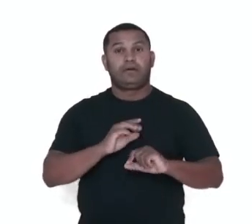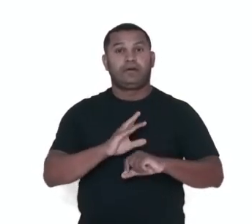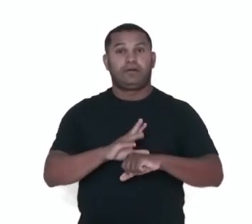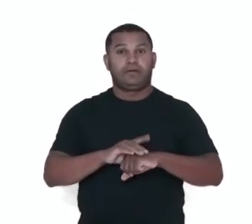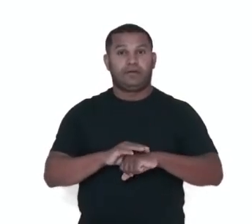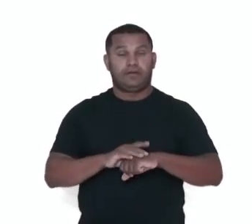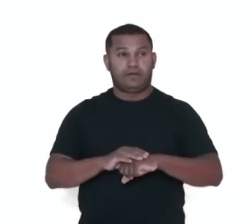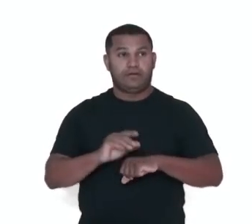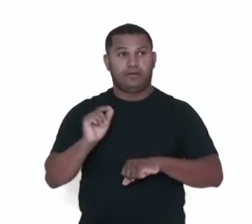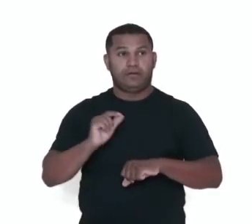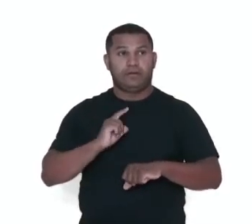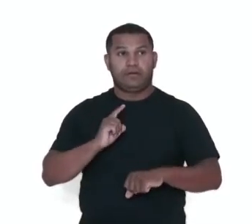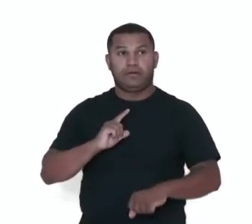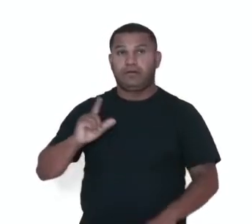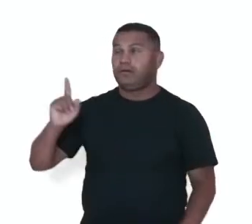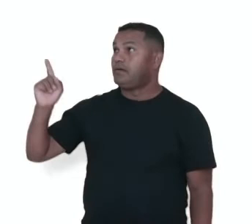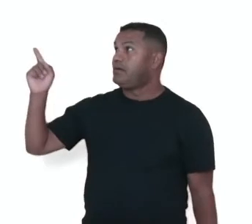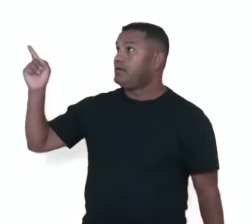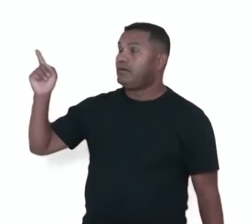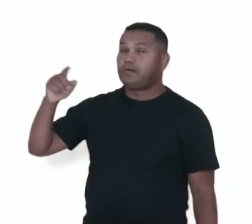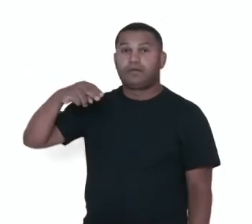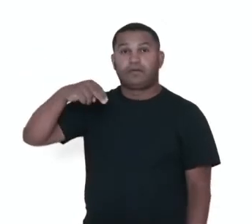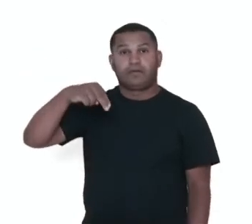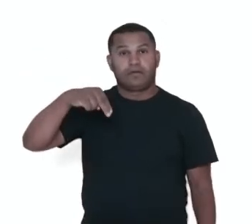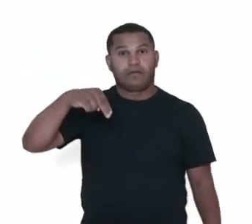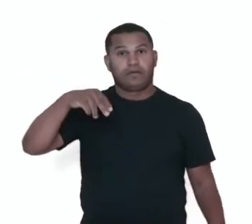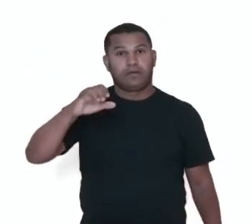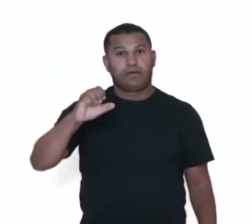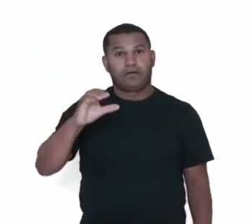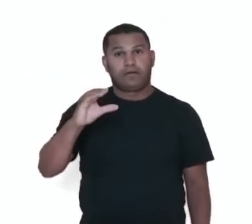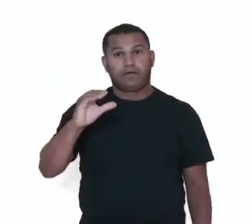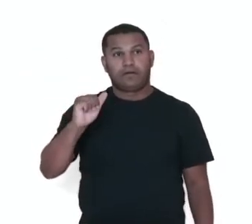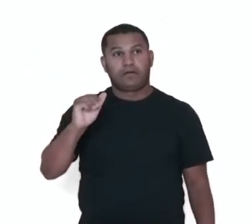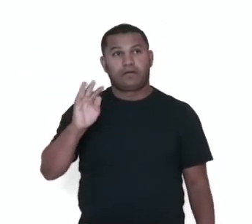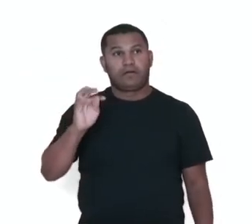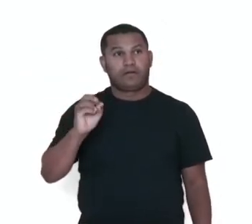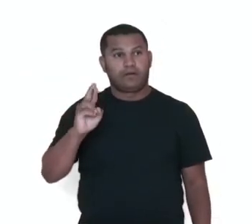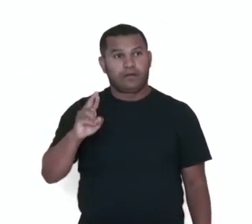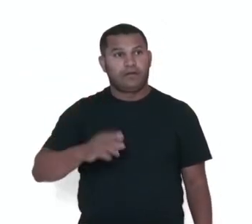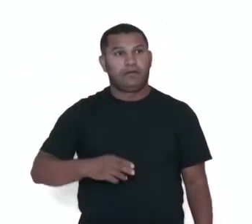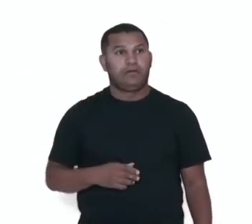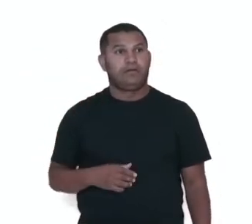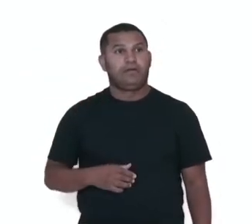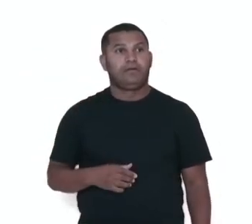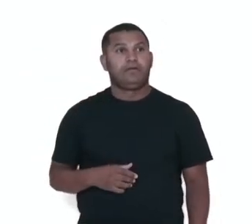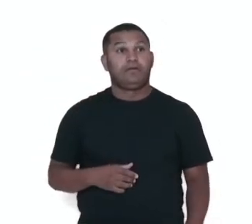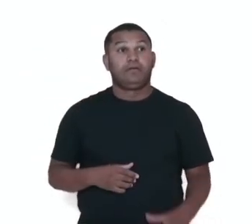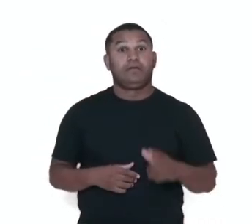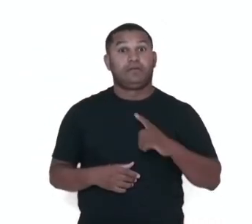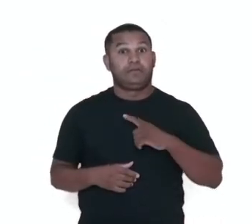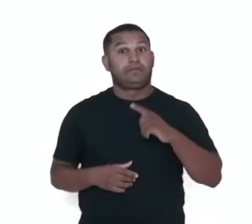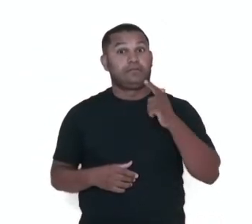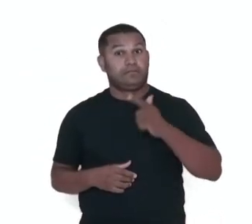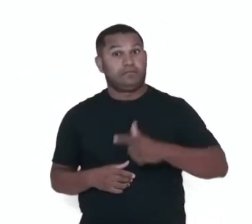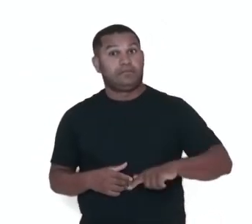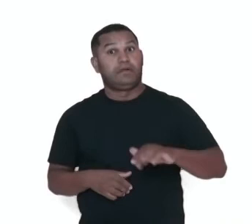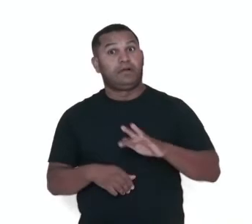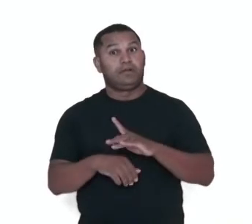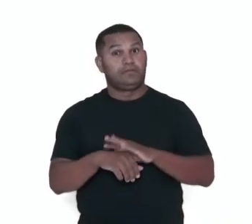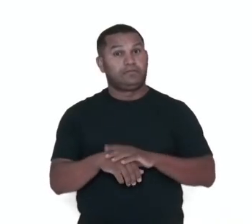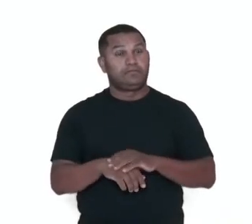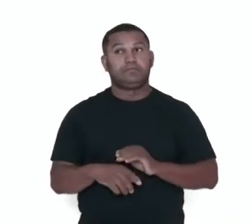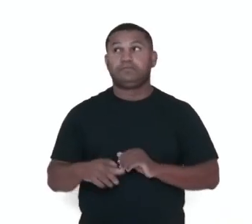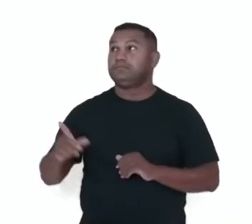O necator, o oxiúrio, Ascaris lombricoide, que você já se recordou,